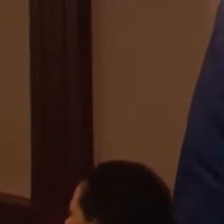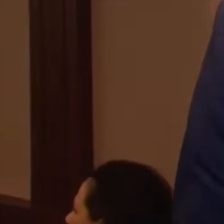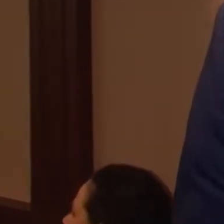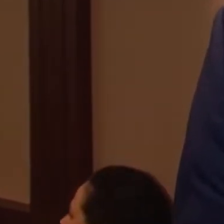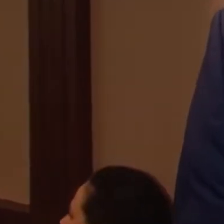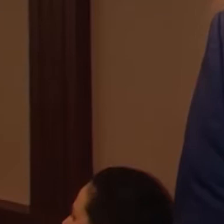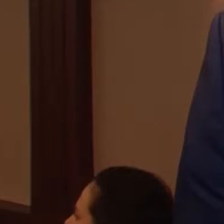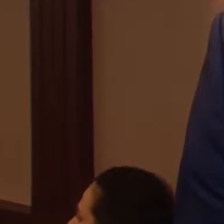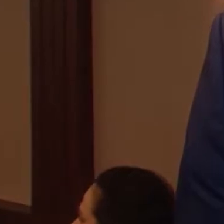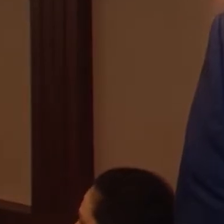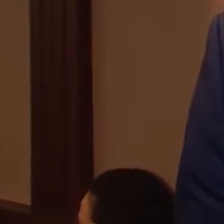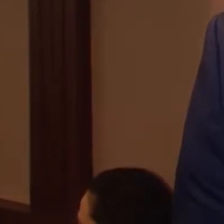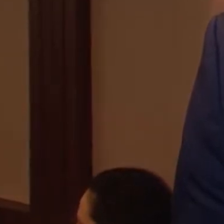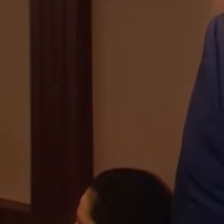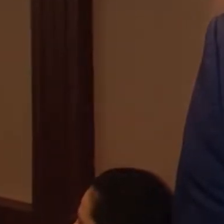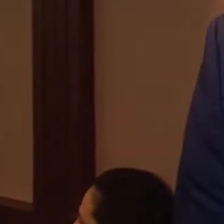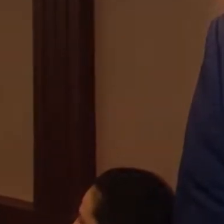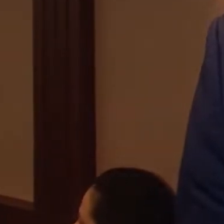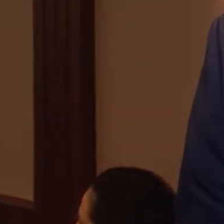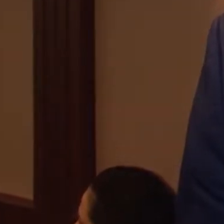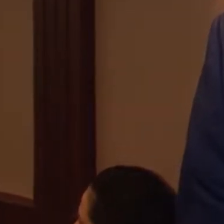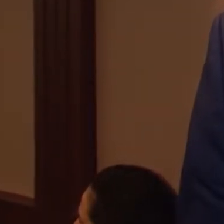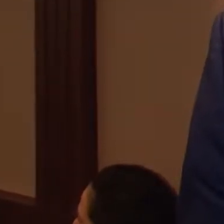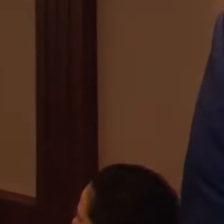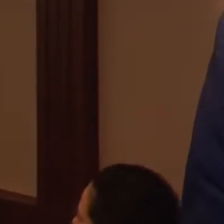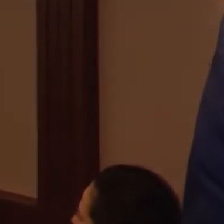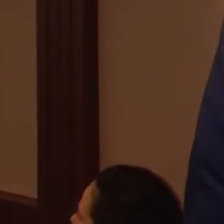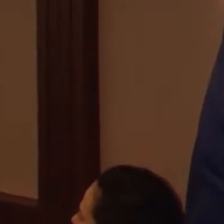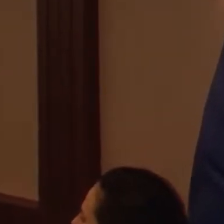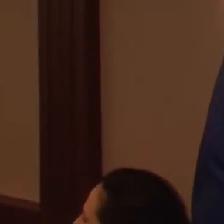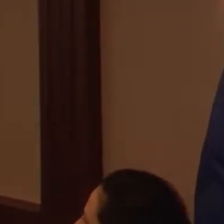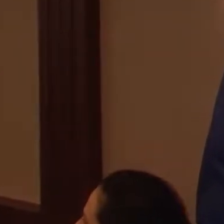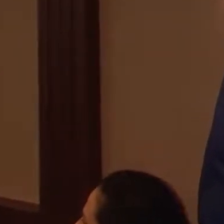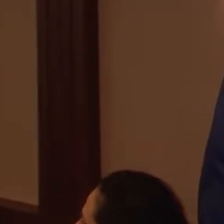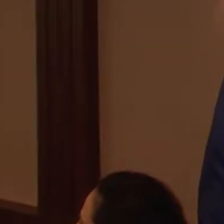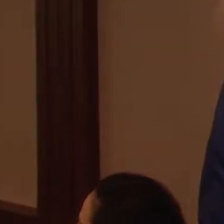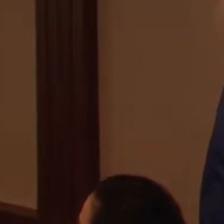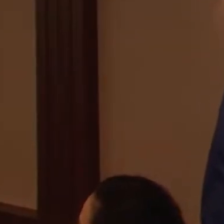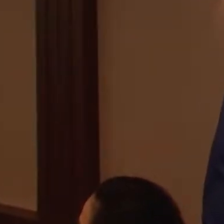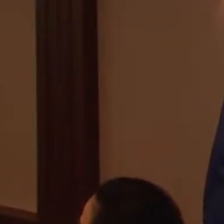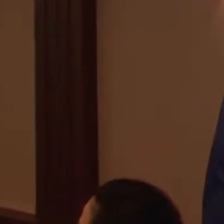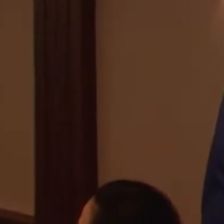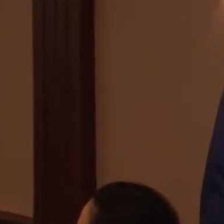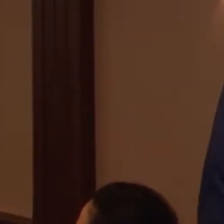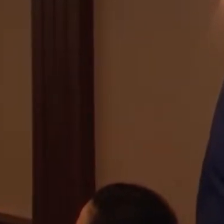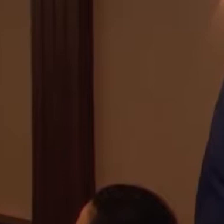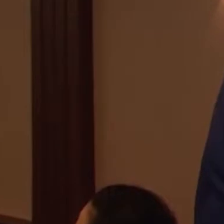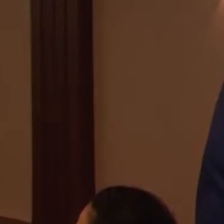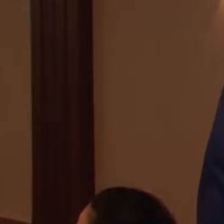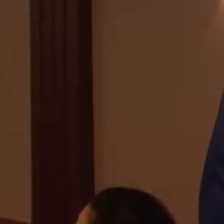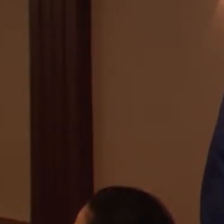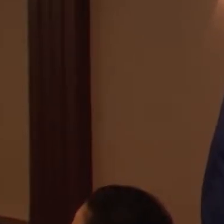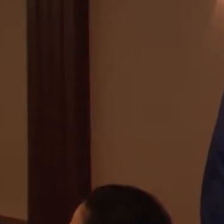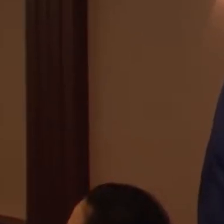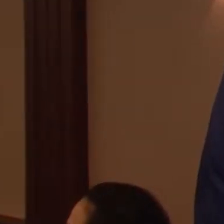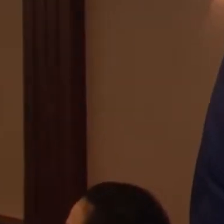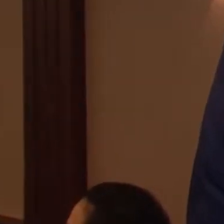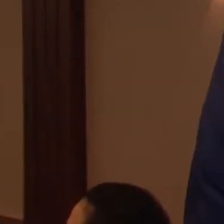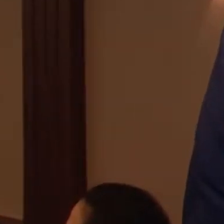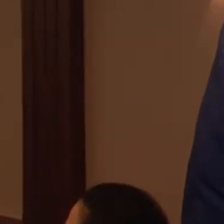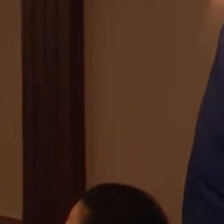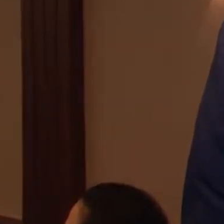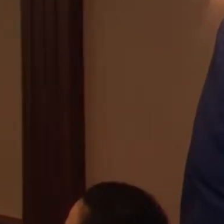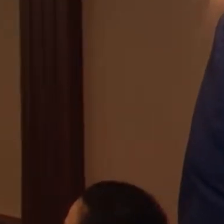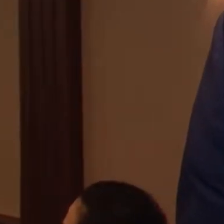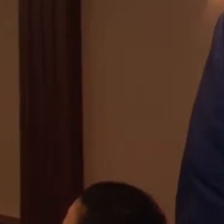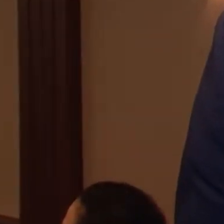natural, teremos também o debate sobre o livro que trata do ambiente construído, e aí entra a questão do disciplinamento das construções na